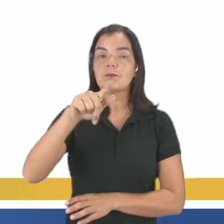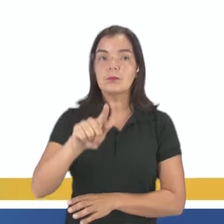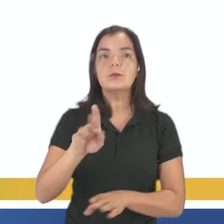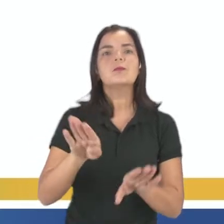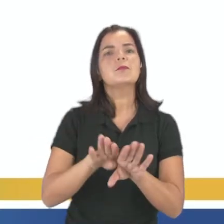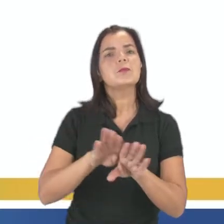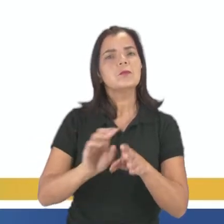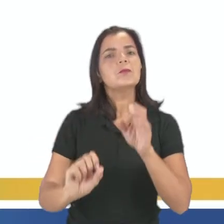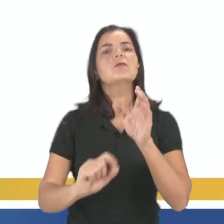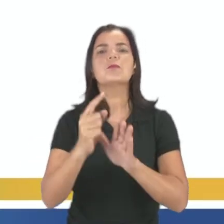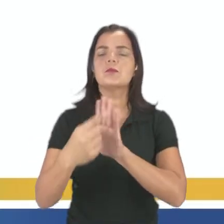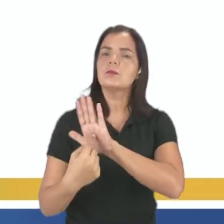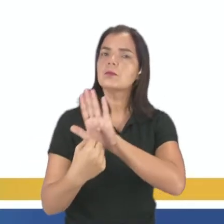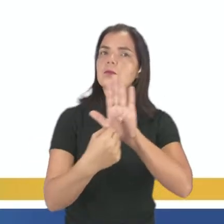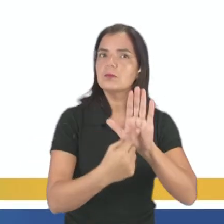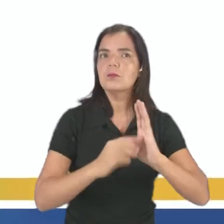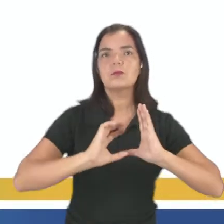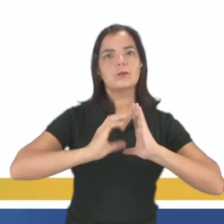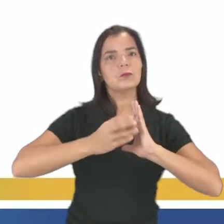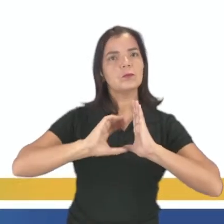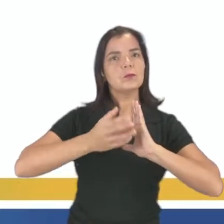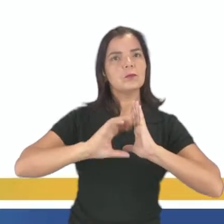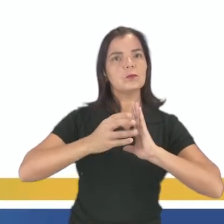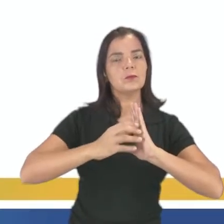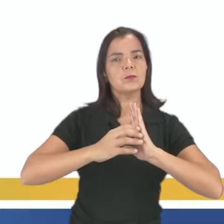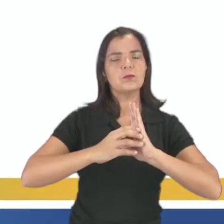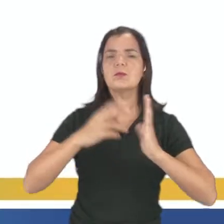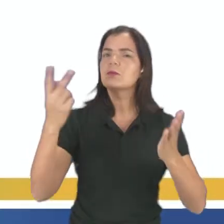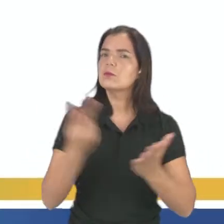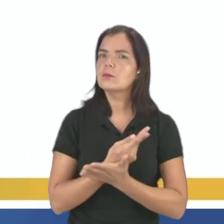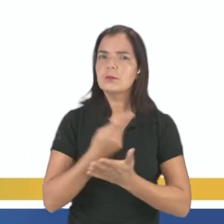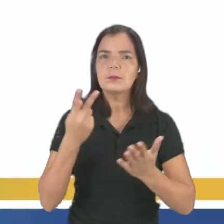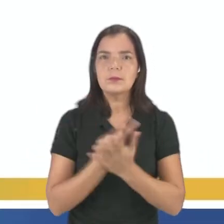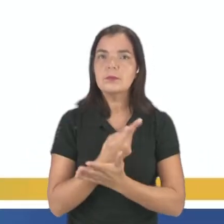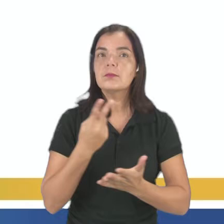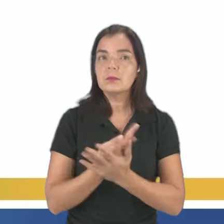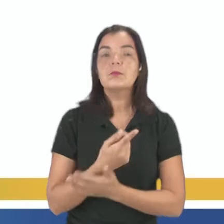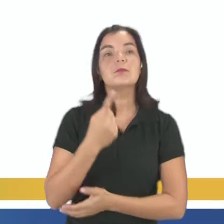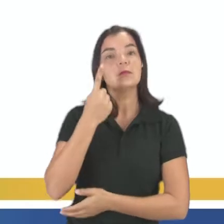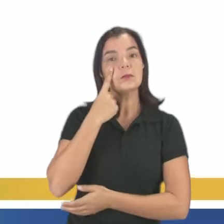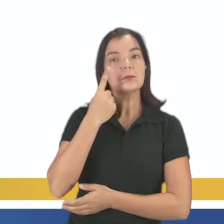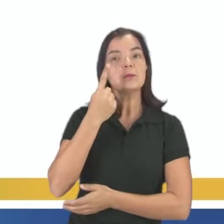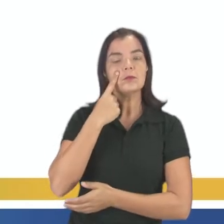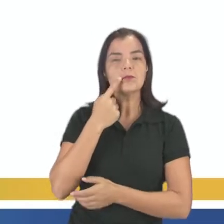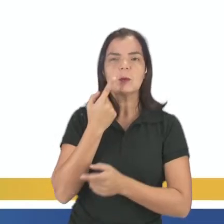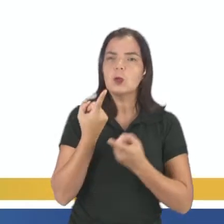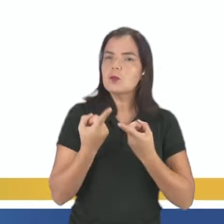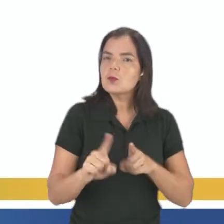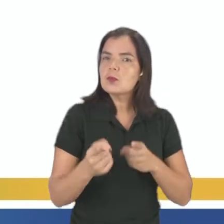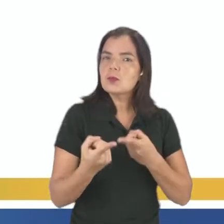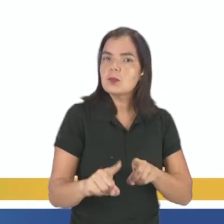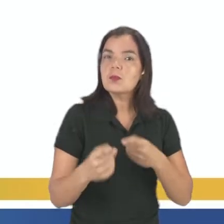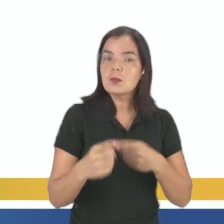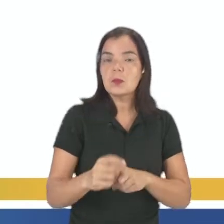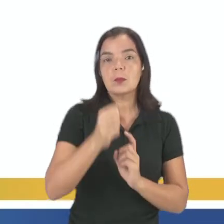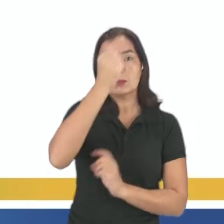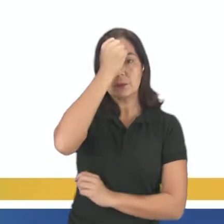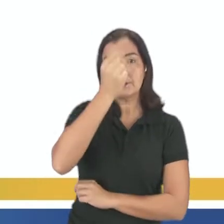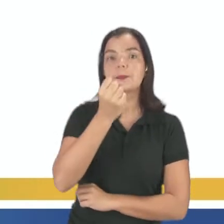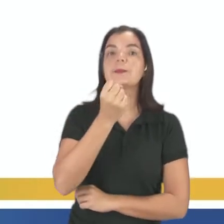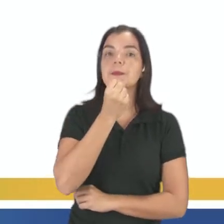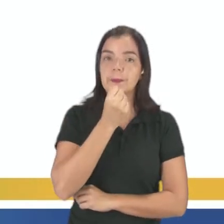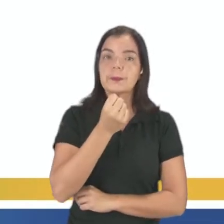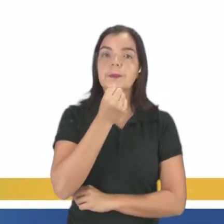ele vai declarar esse Partido Comunista ilegal, né? E aí, então, ele vai fazer essa perseguição a esses comunistas,